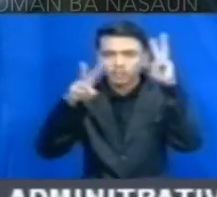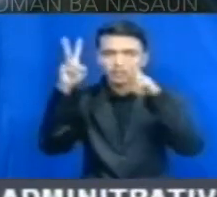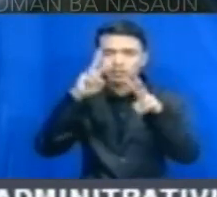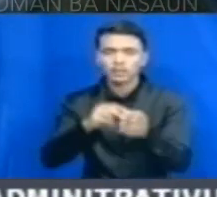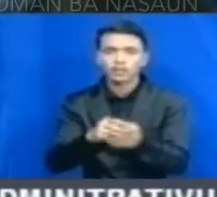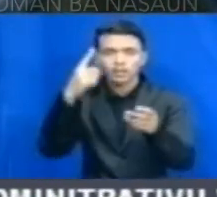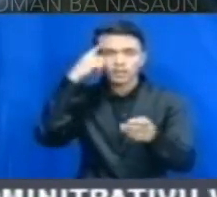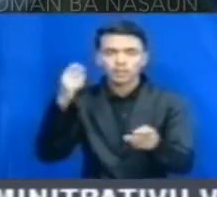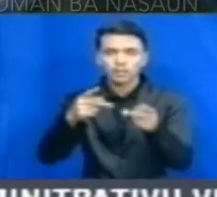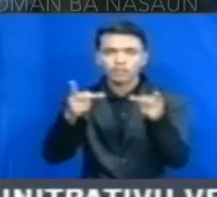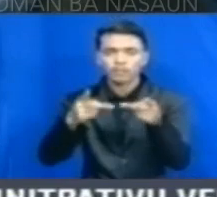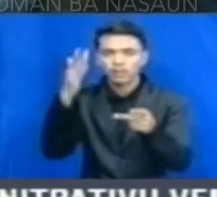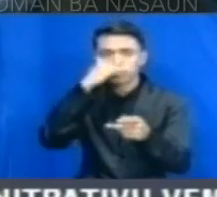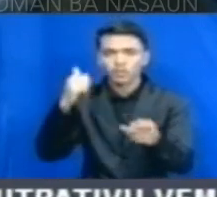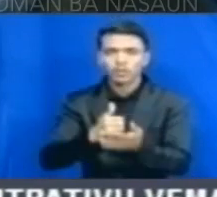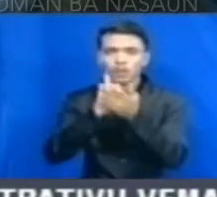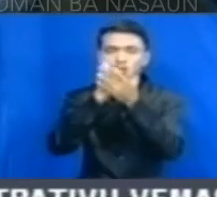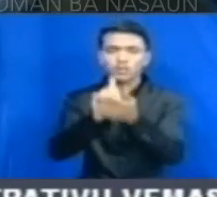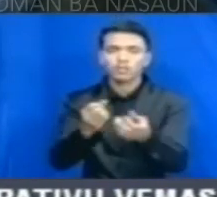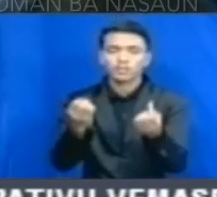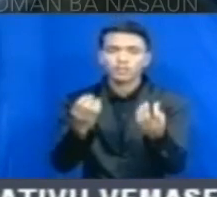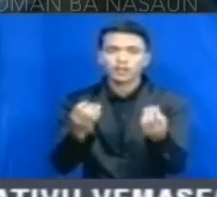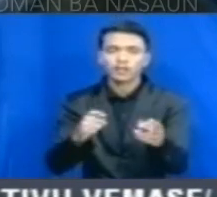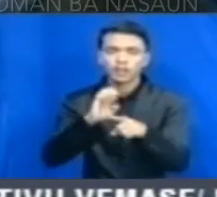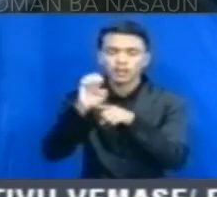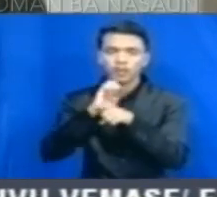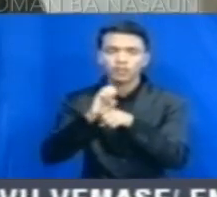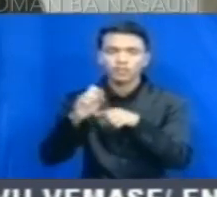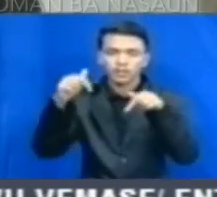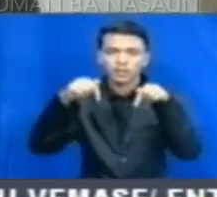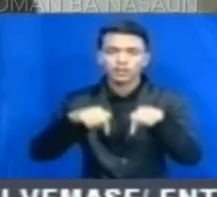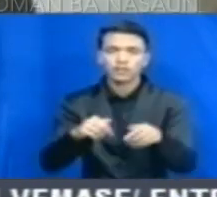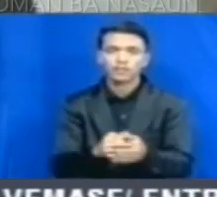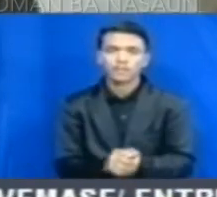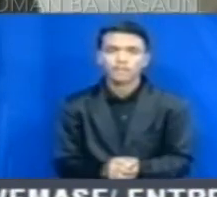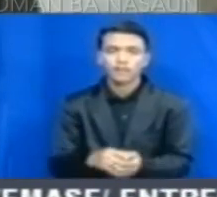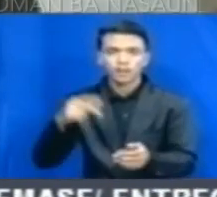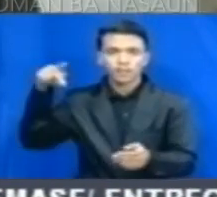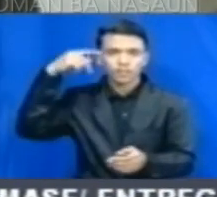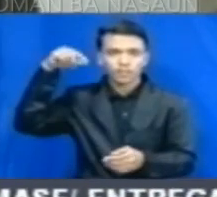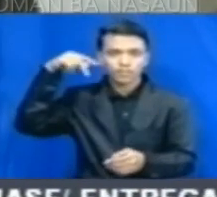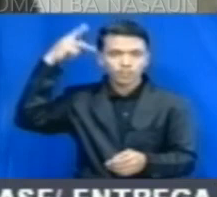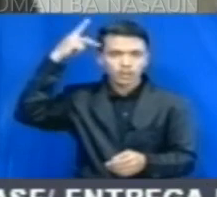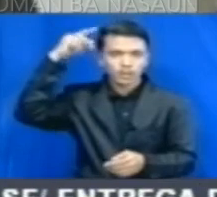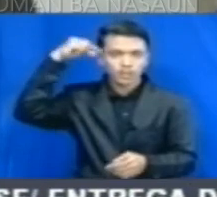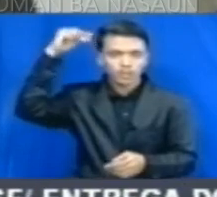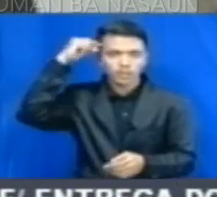setor turistiku bele contribui makas ba ekonomia railaran. Politika governo yuli ministeri de